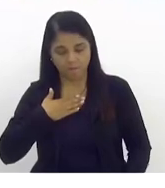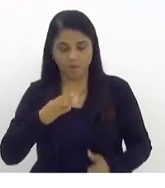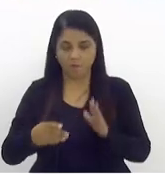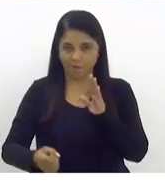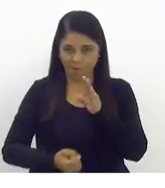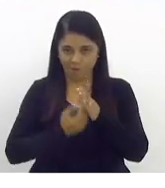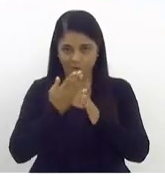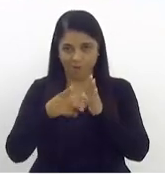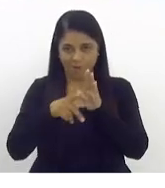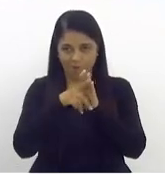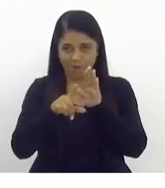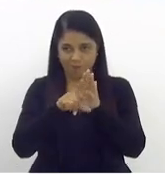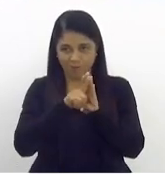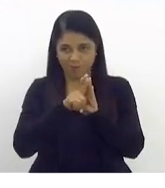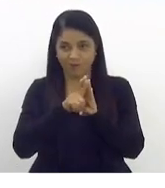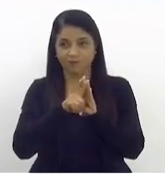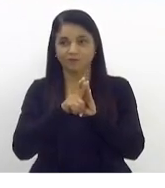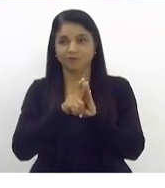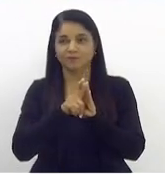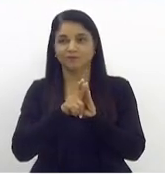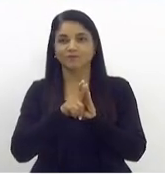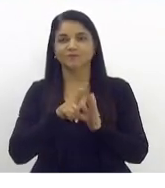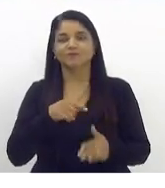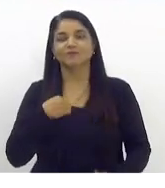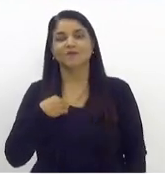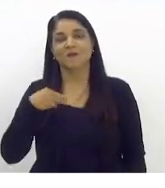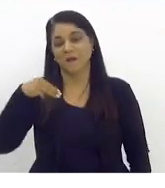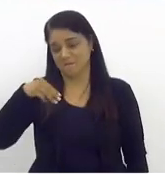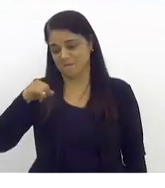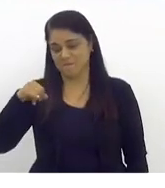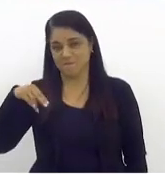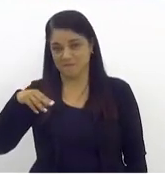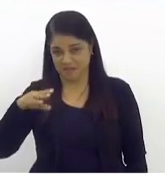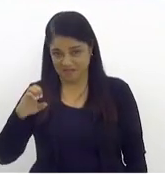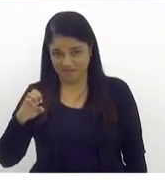Mink, por deferência a Mink, ele ter